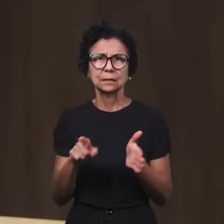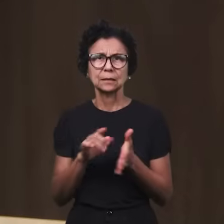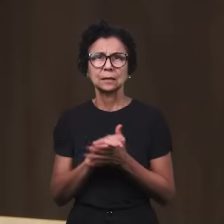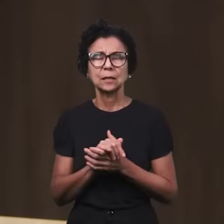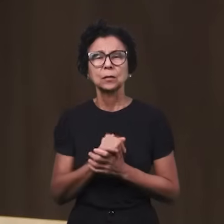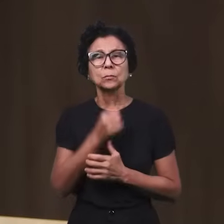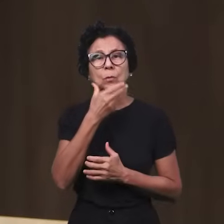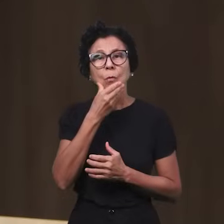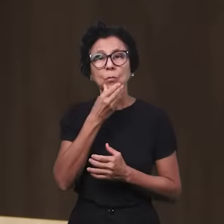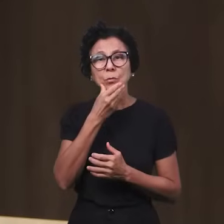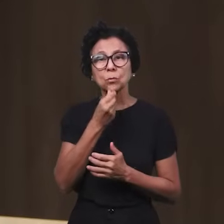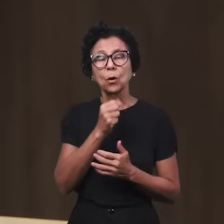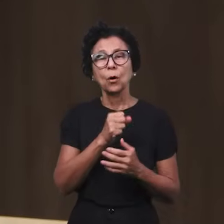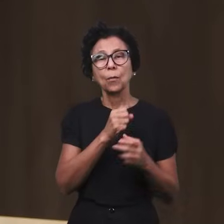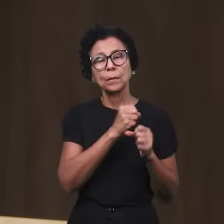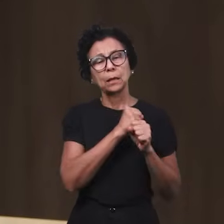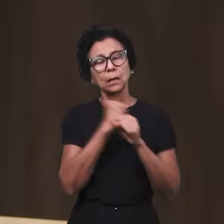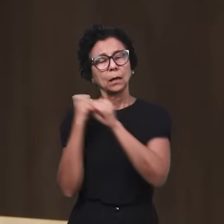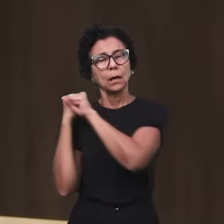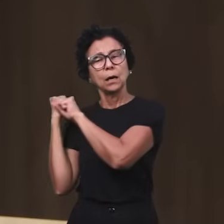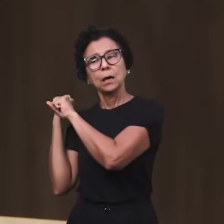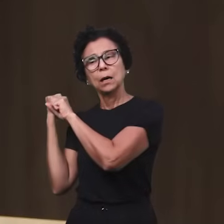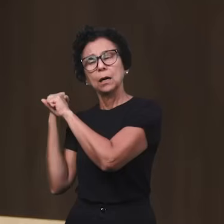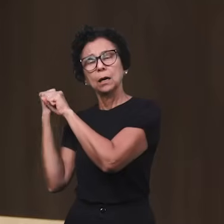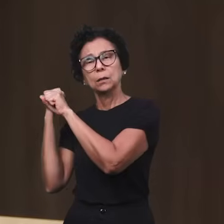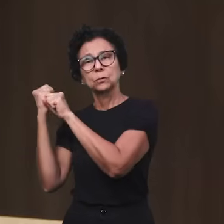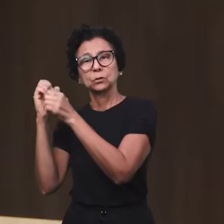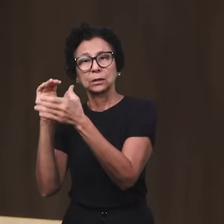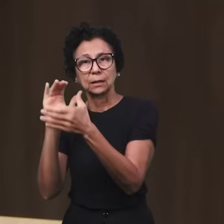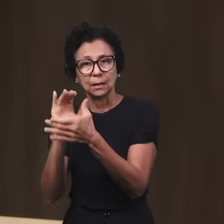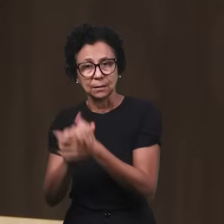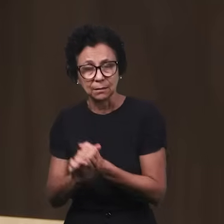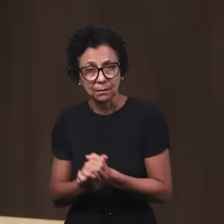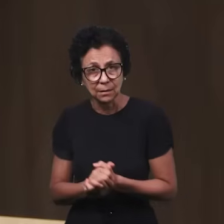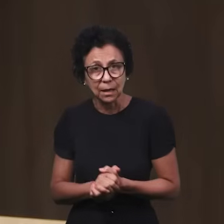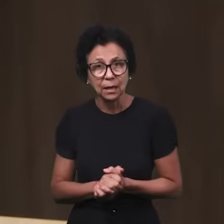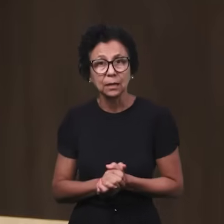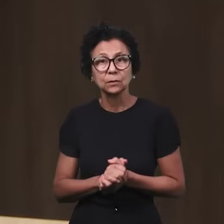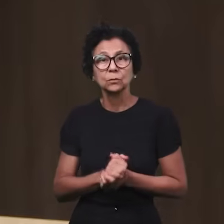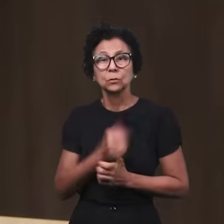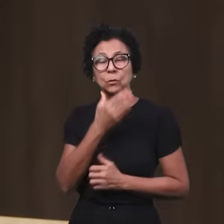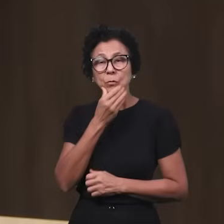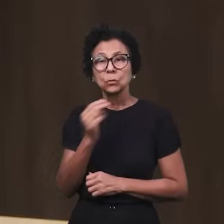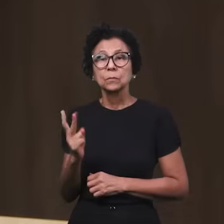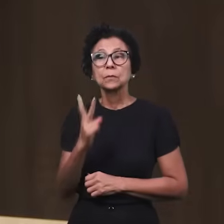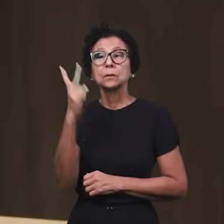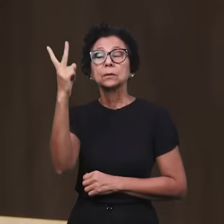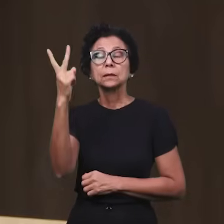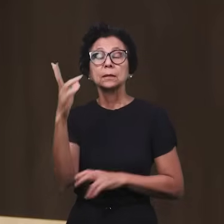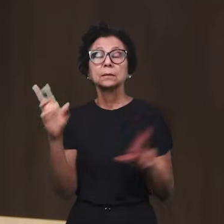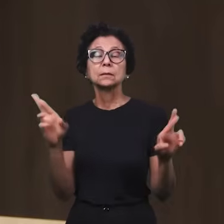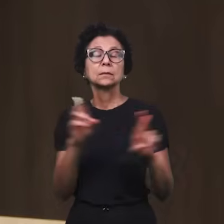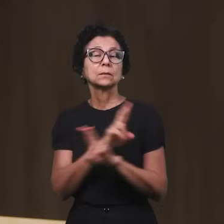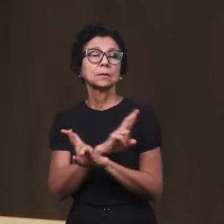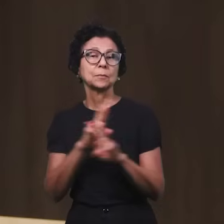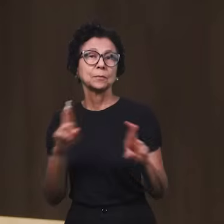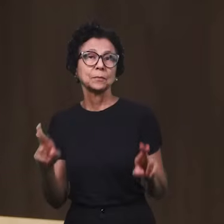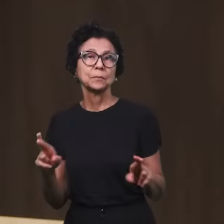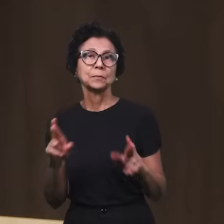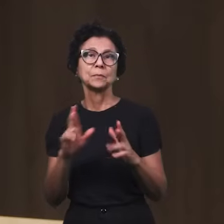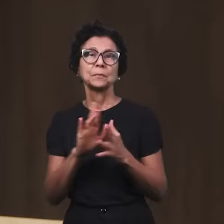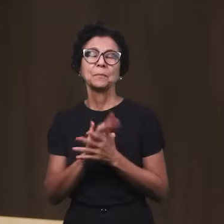casamento, principalmente ao longo dos anos, o que eles mais valorizam na esposa, no